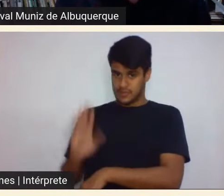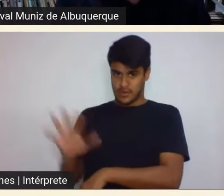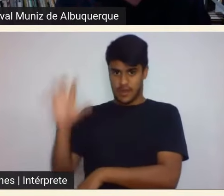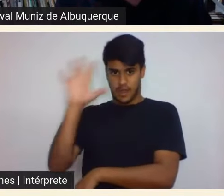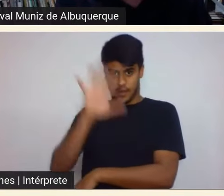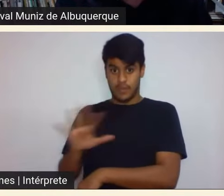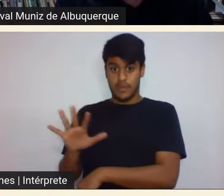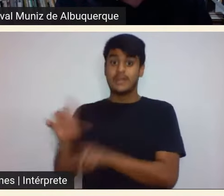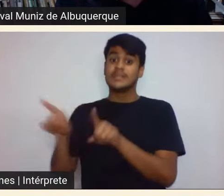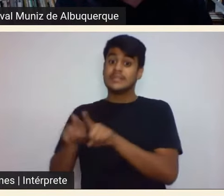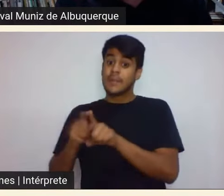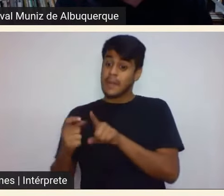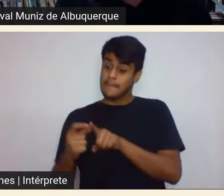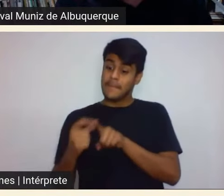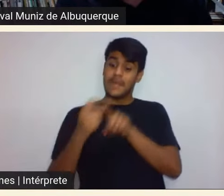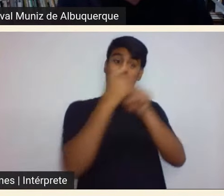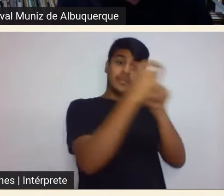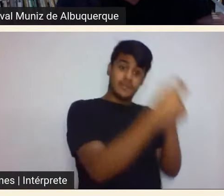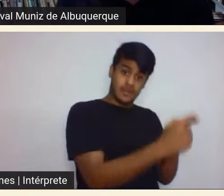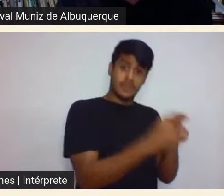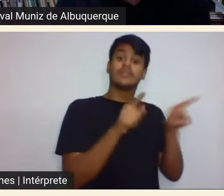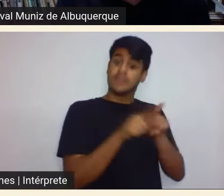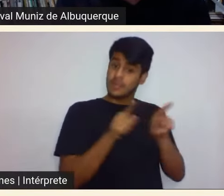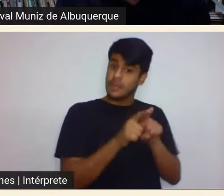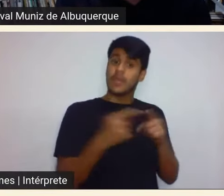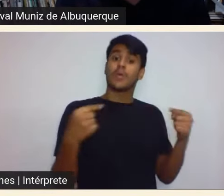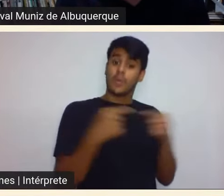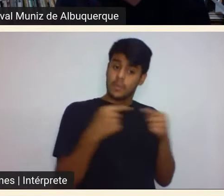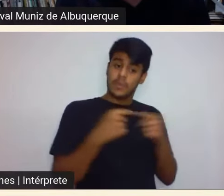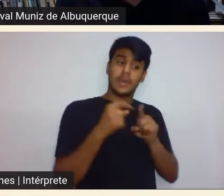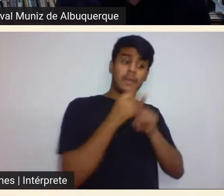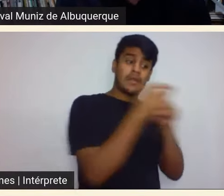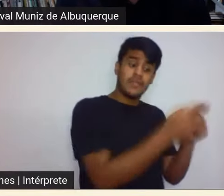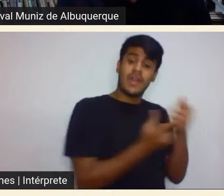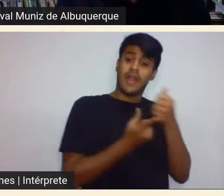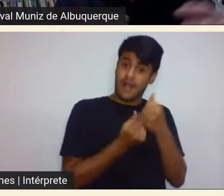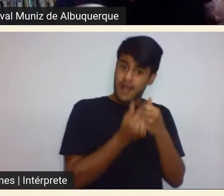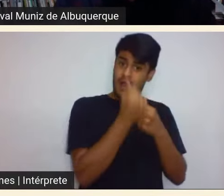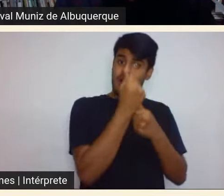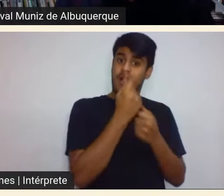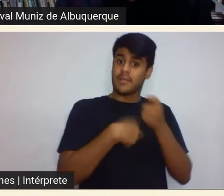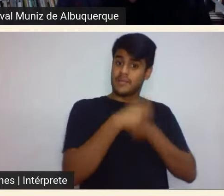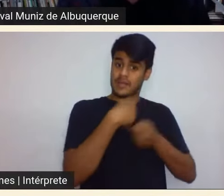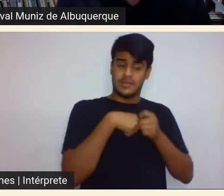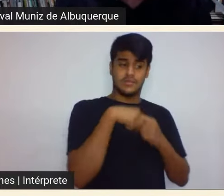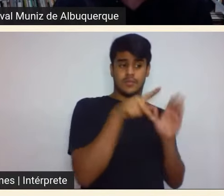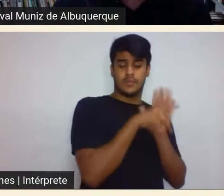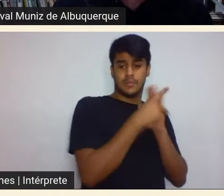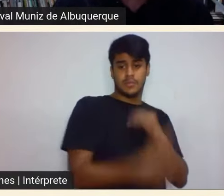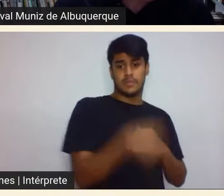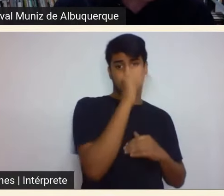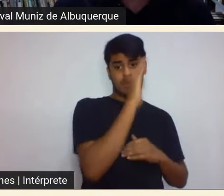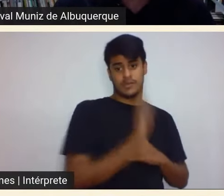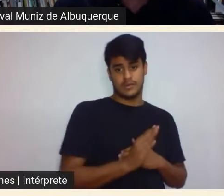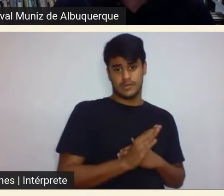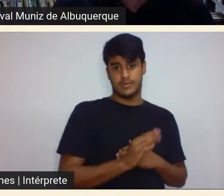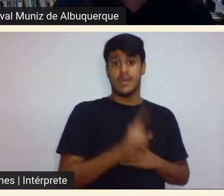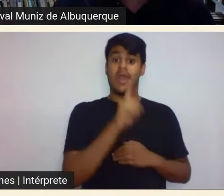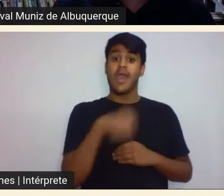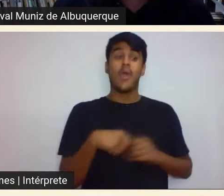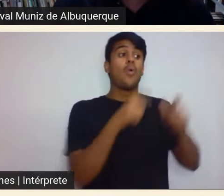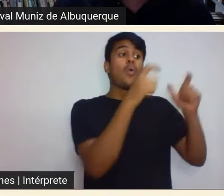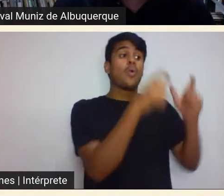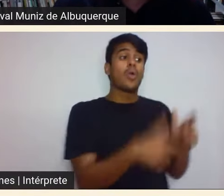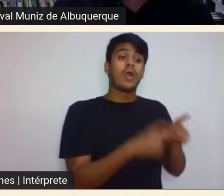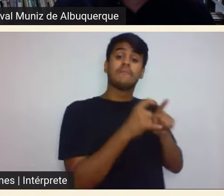a periferia do capitalismo brasileiro. É isso que a gente tem que perceber. Esses espaços são os espaços periféricos